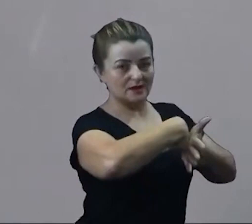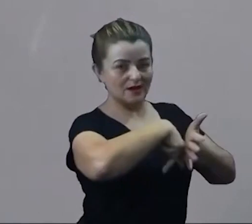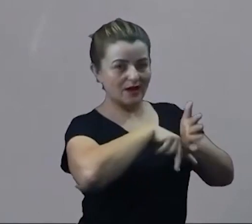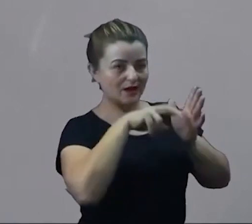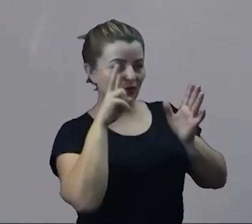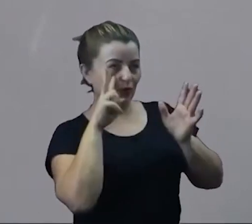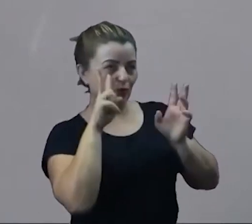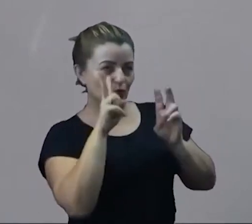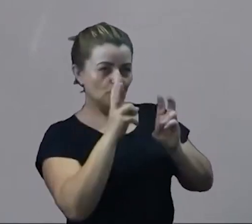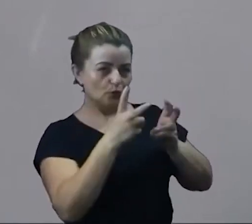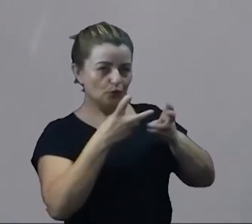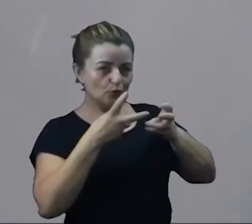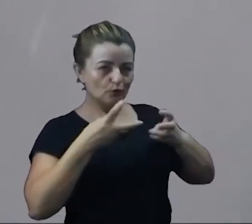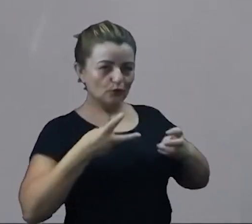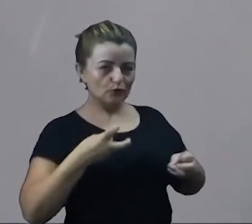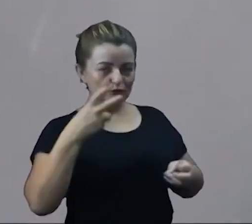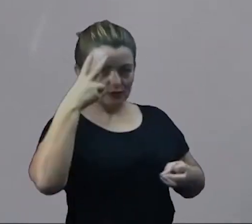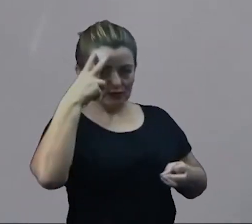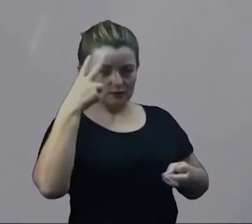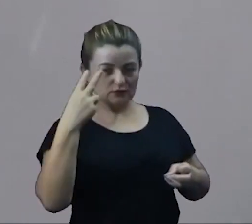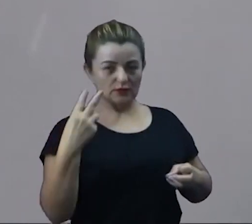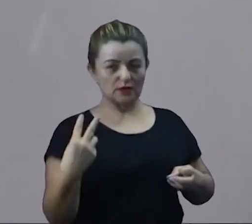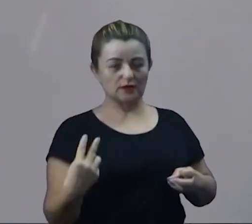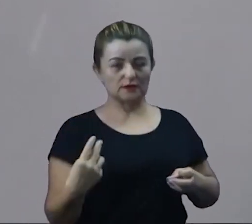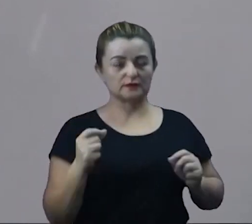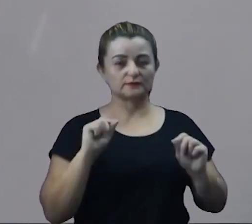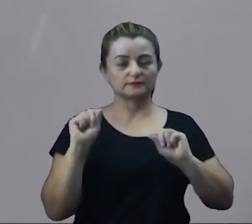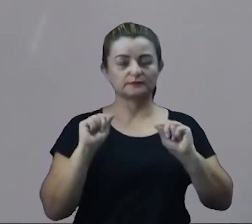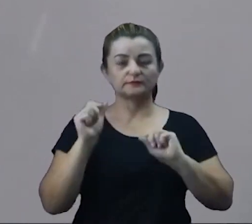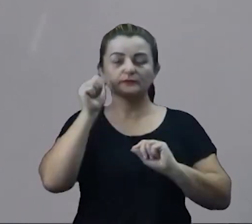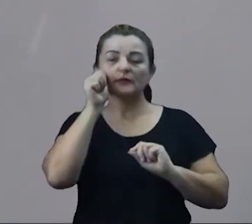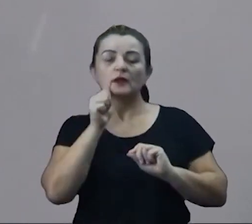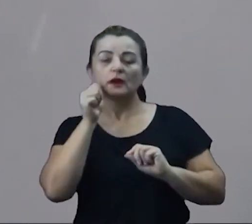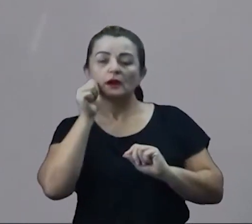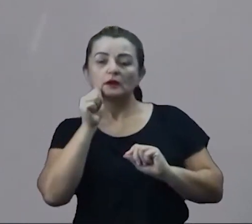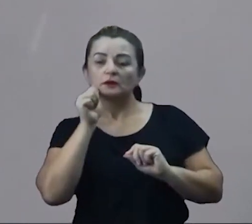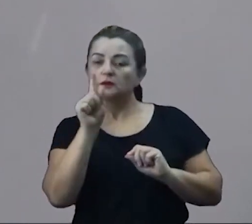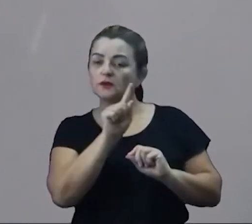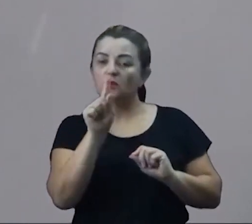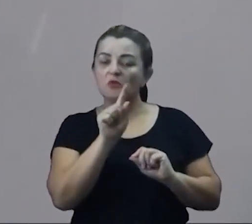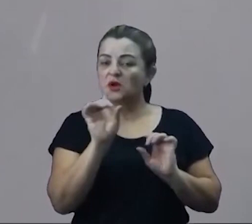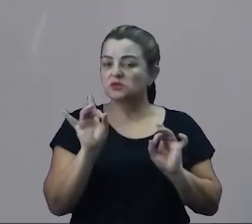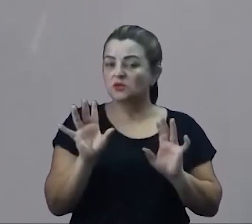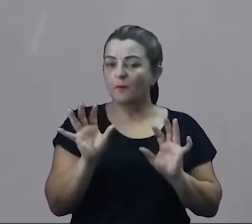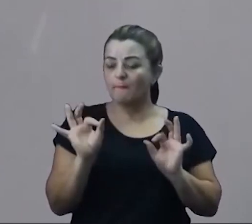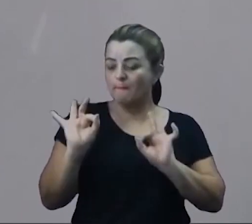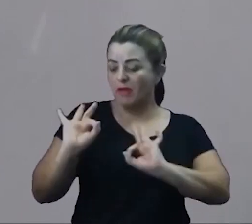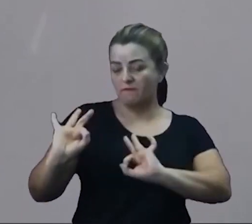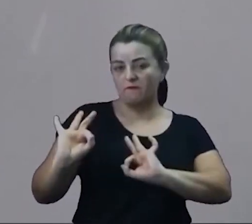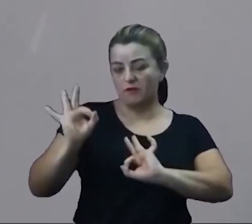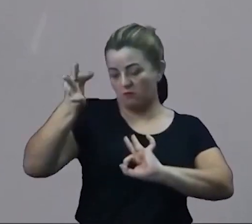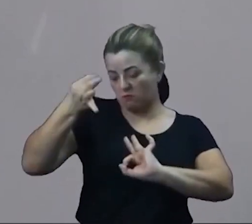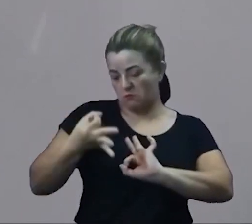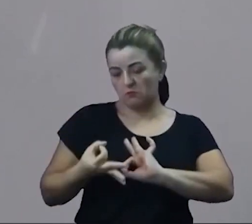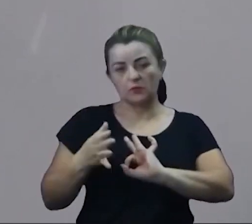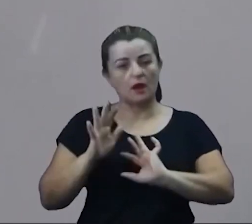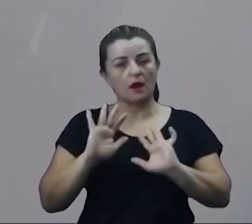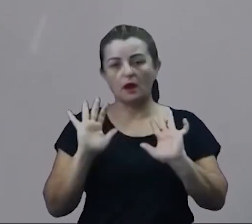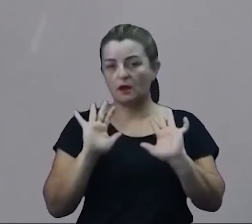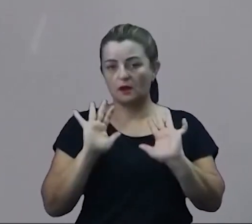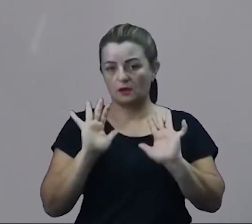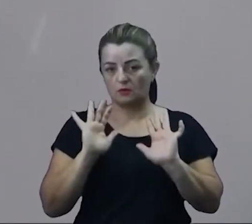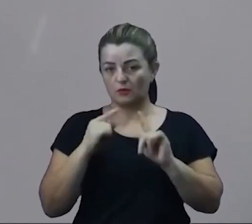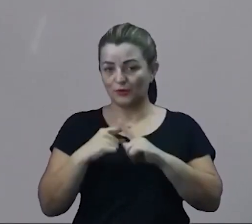de Matos. E essa mulher que ele traz é uma mulher que ela não é apenas perfeita, como era colocada,